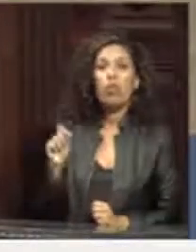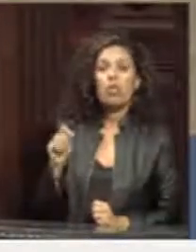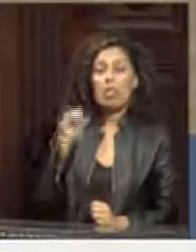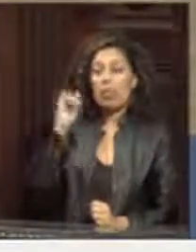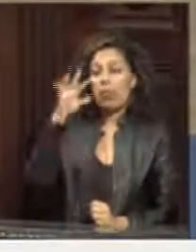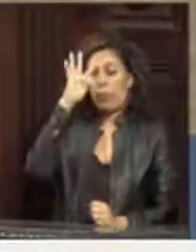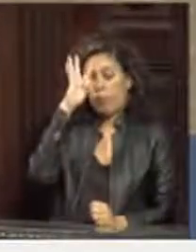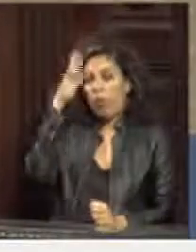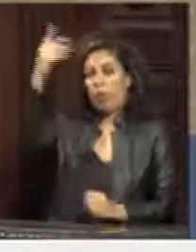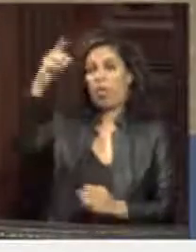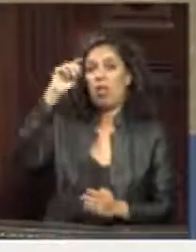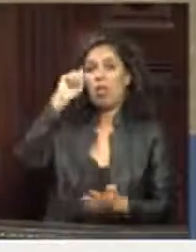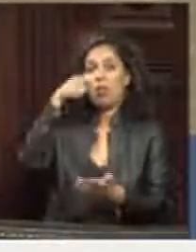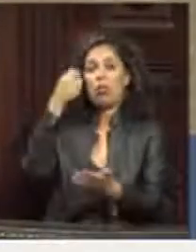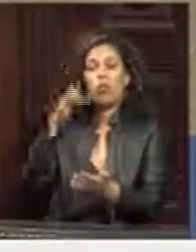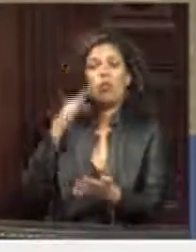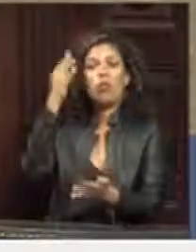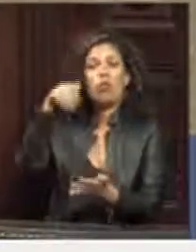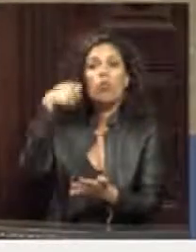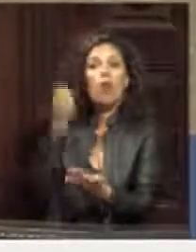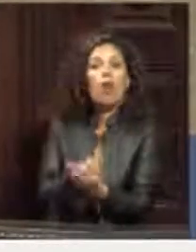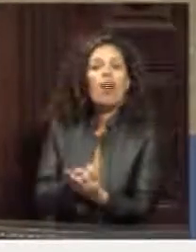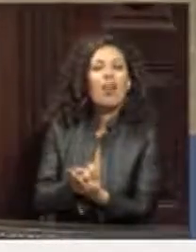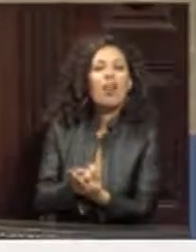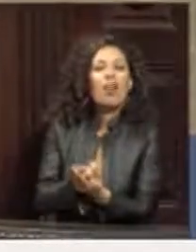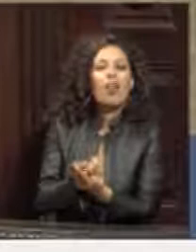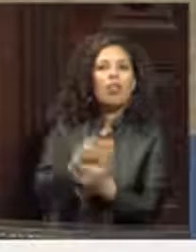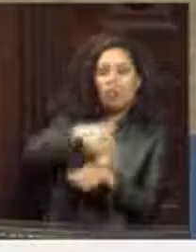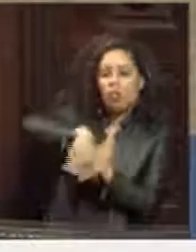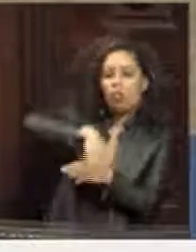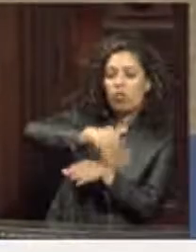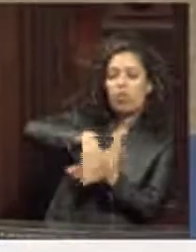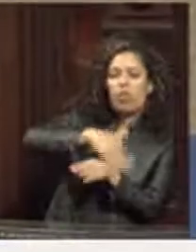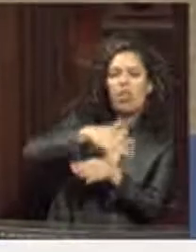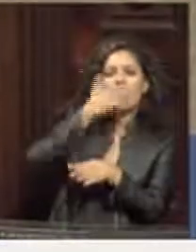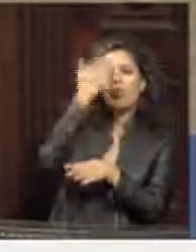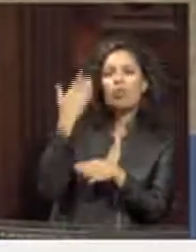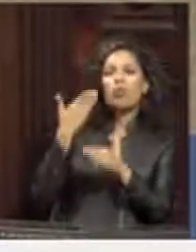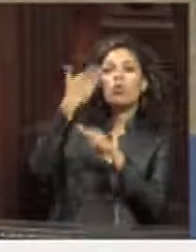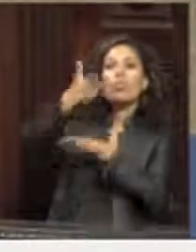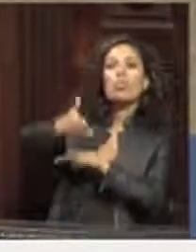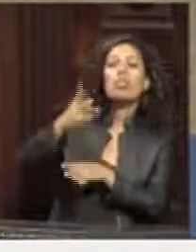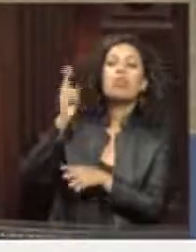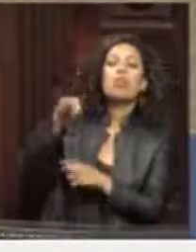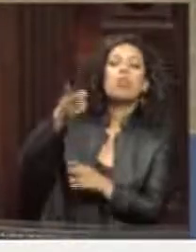agrícola, na agricultura familiar. Então, nós precisamos